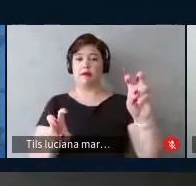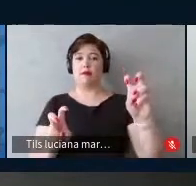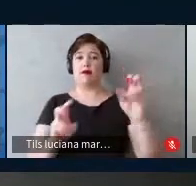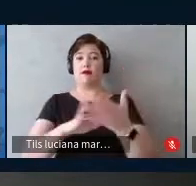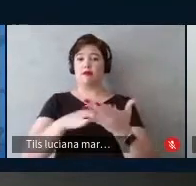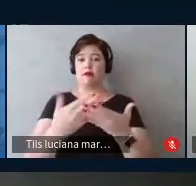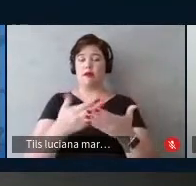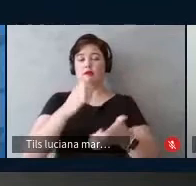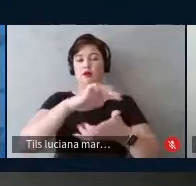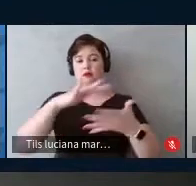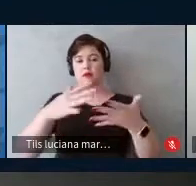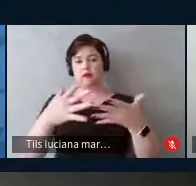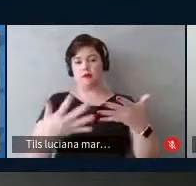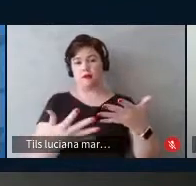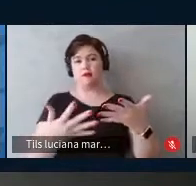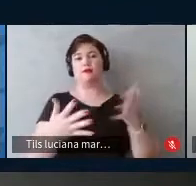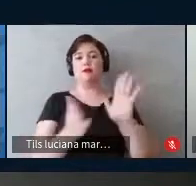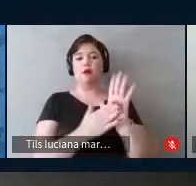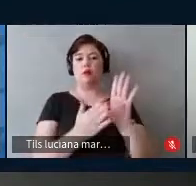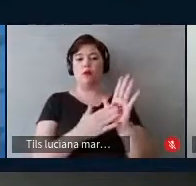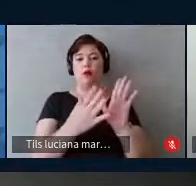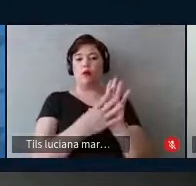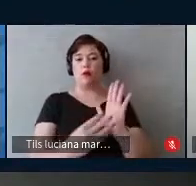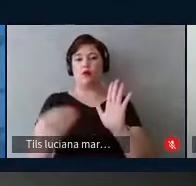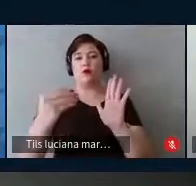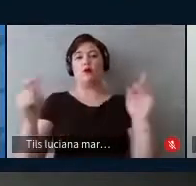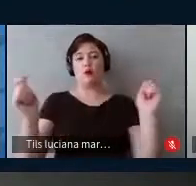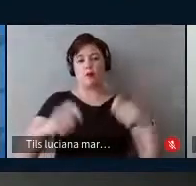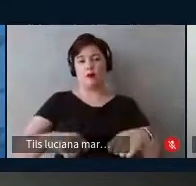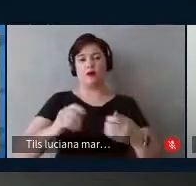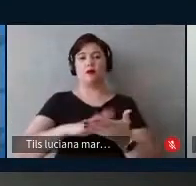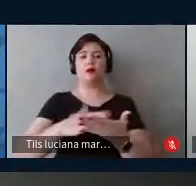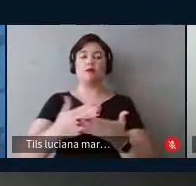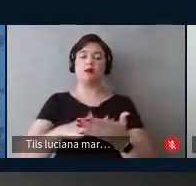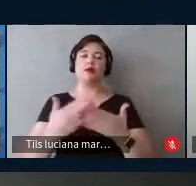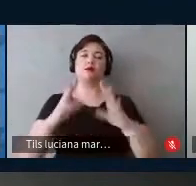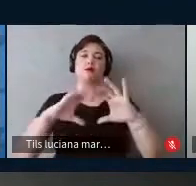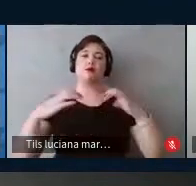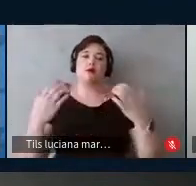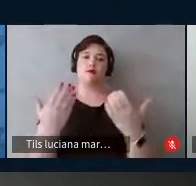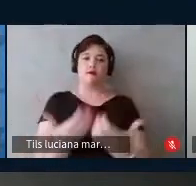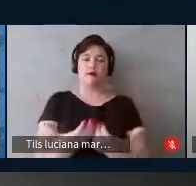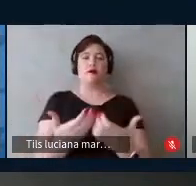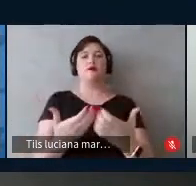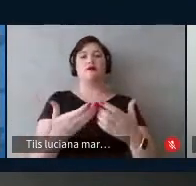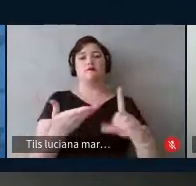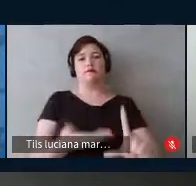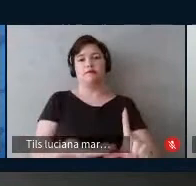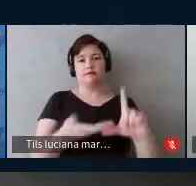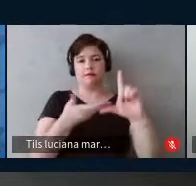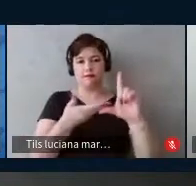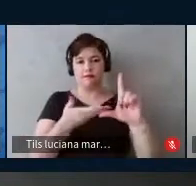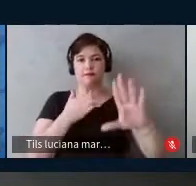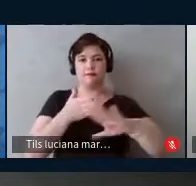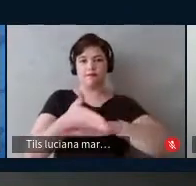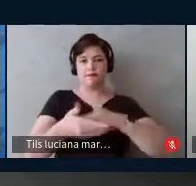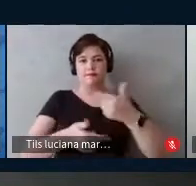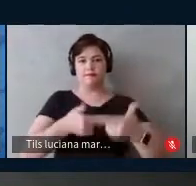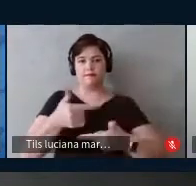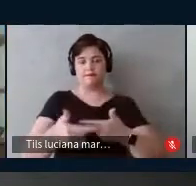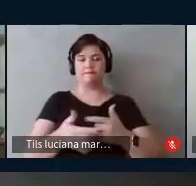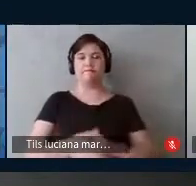Línguas de Sinais, uma proposta de modelo de competência de interpretação de conferência para atuação na TV